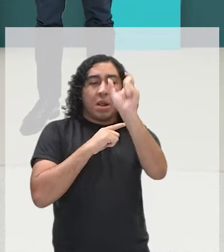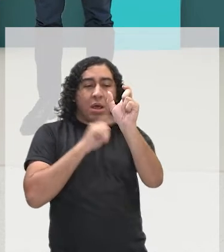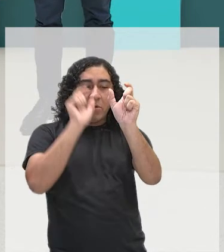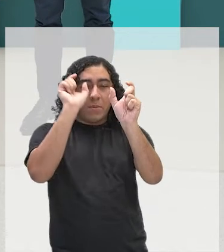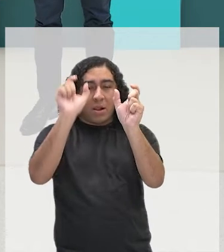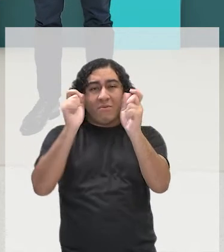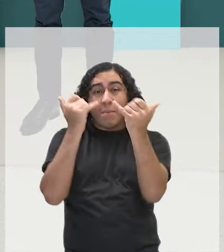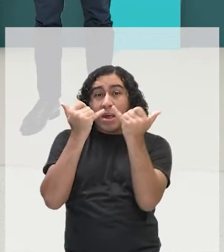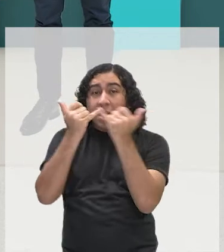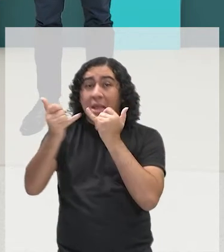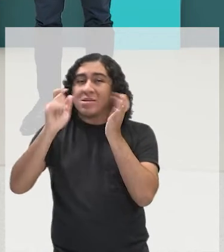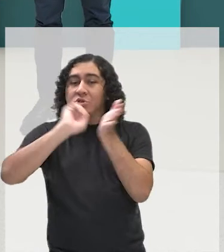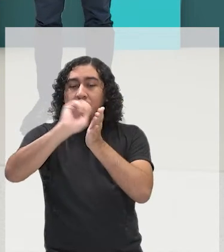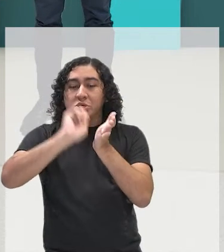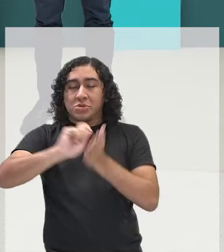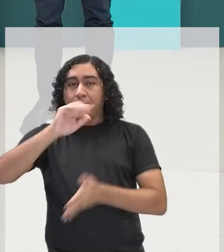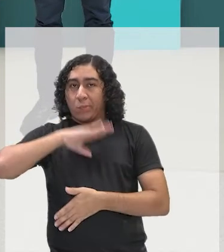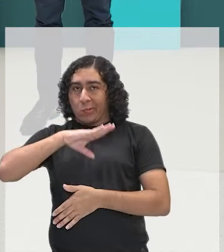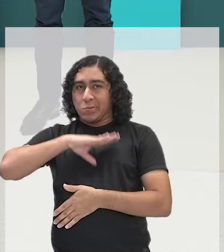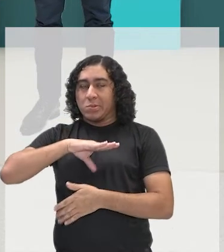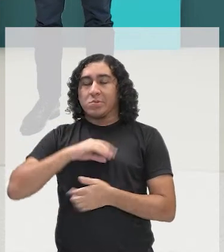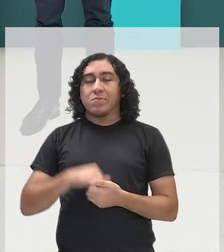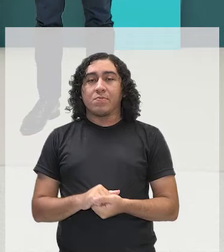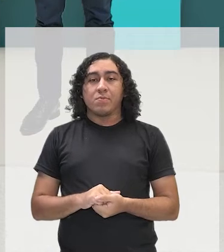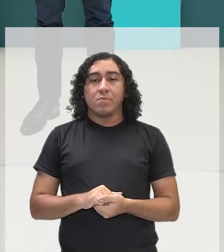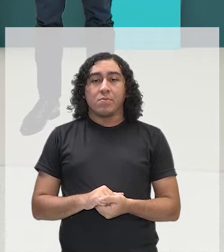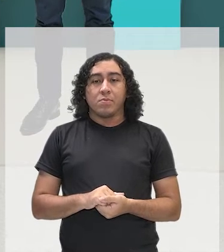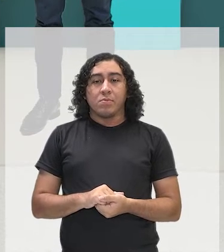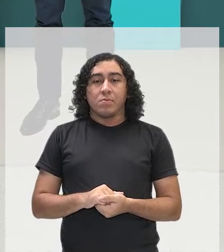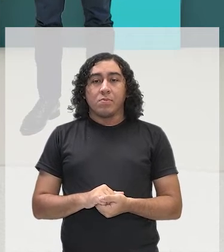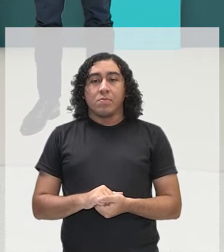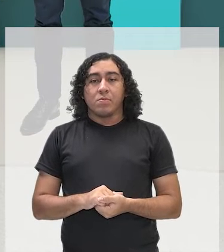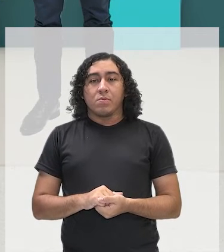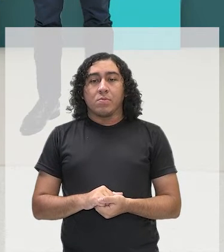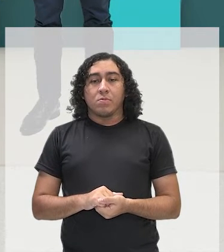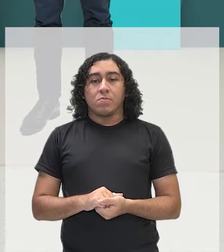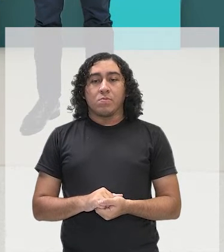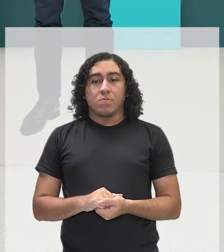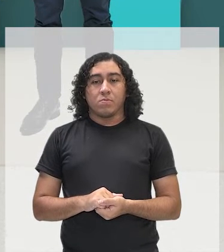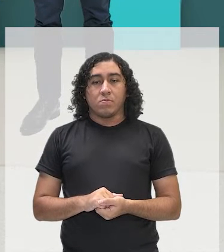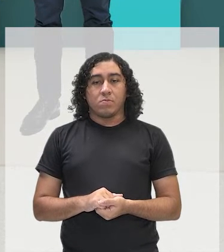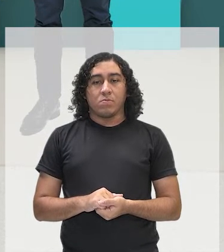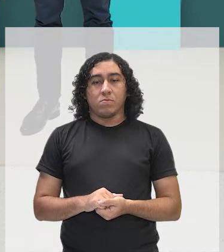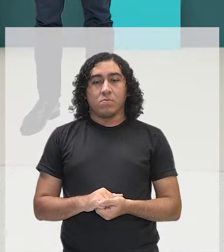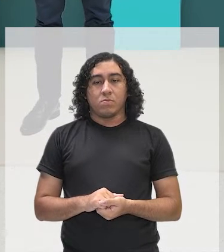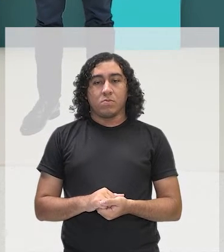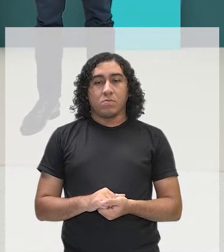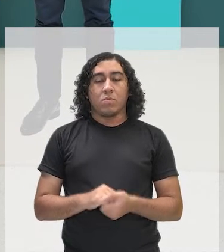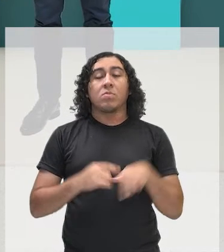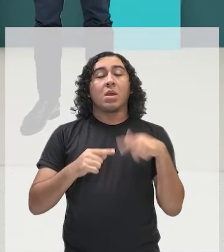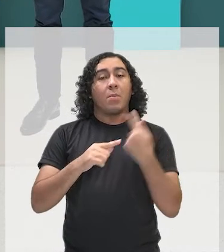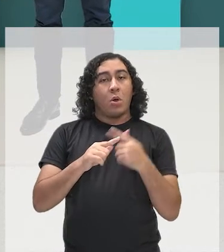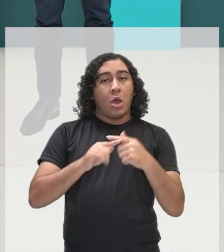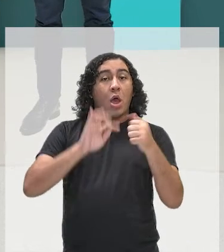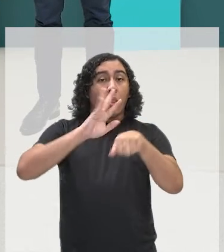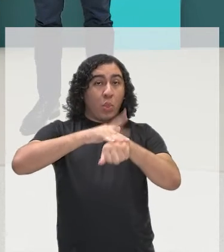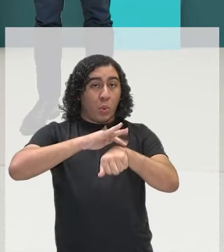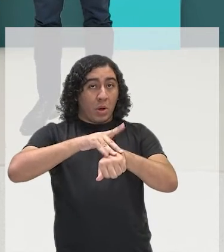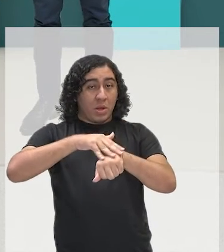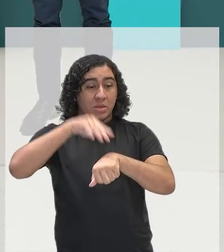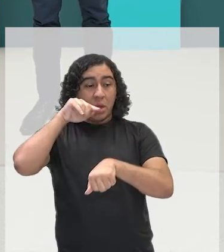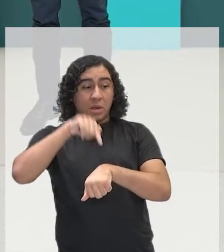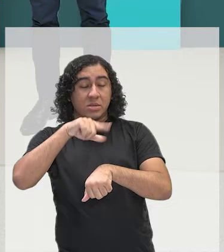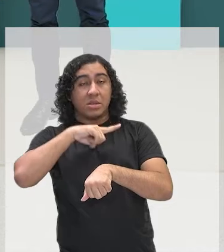quase todas, essas doenças, elas derivam, né, de línguas como o latim, tá? Então, por isso que há uma proximidade